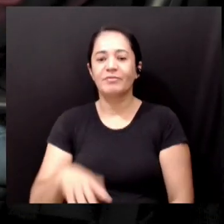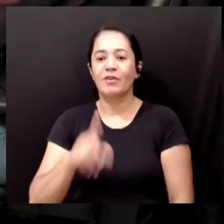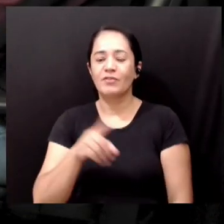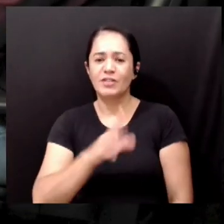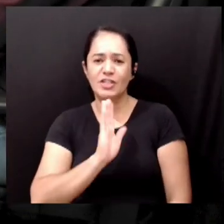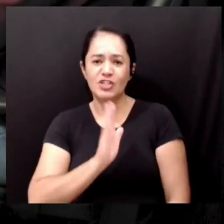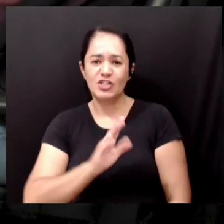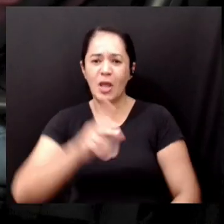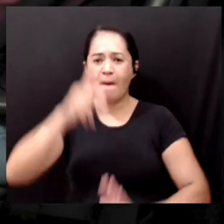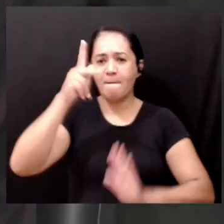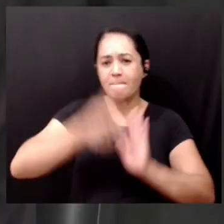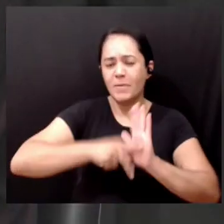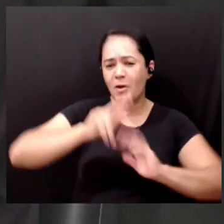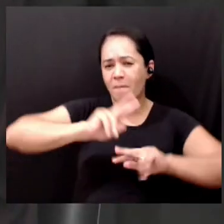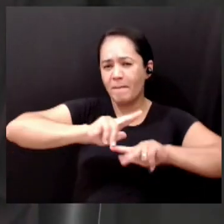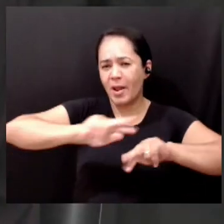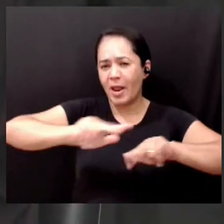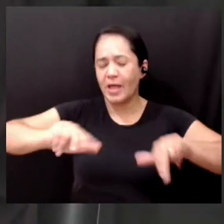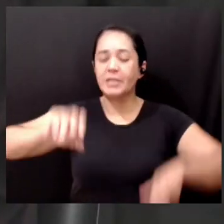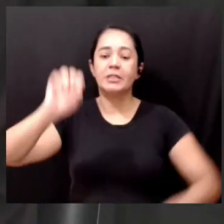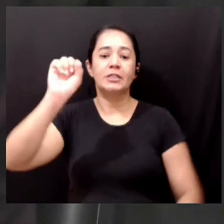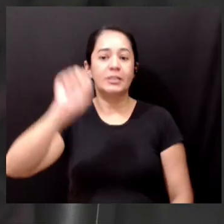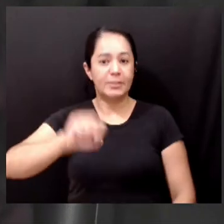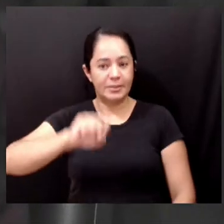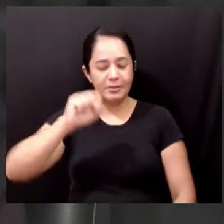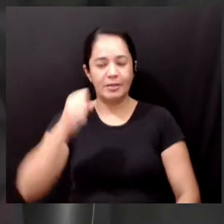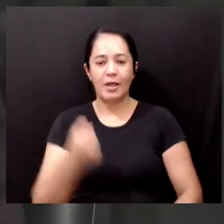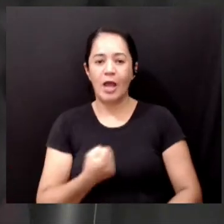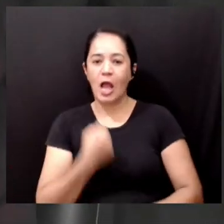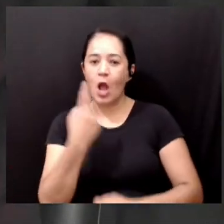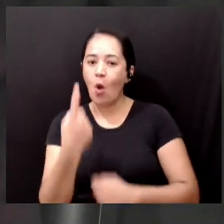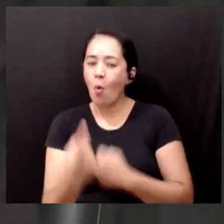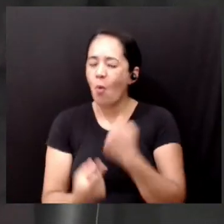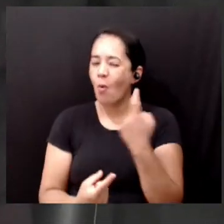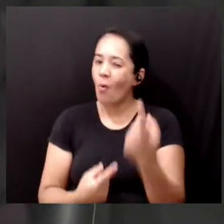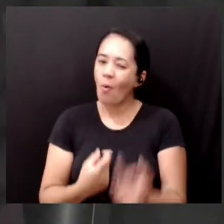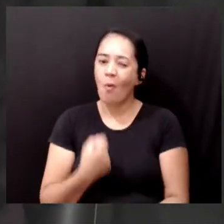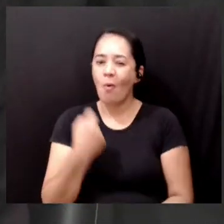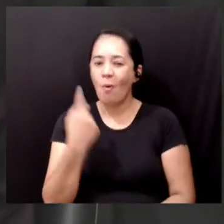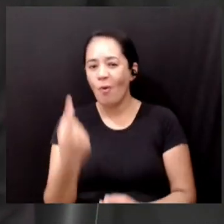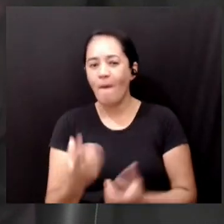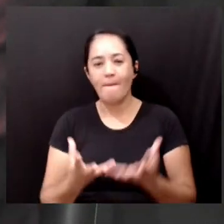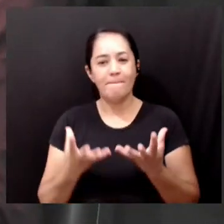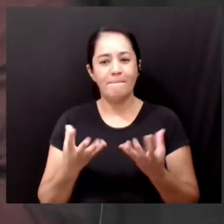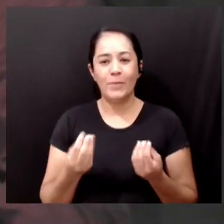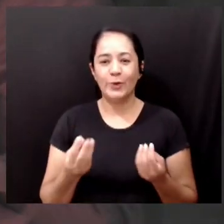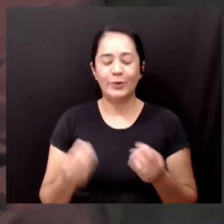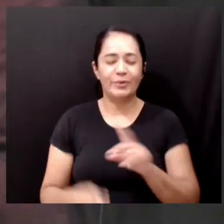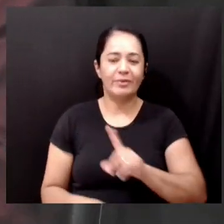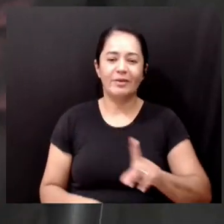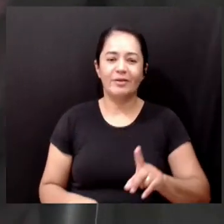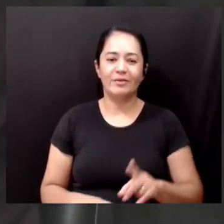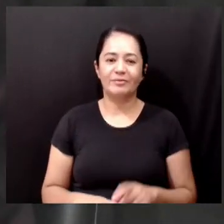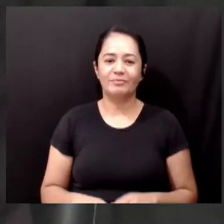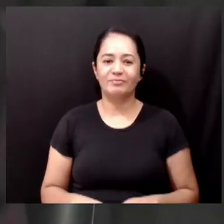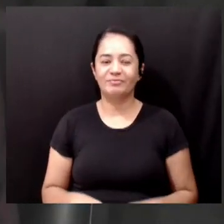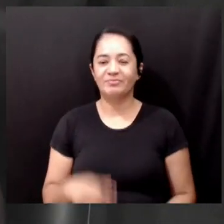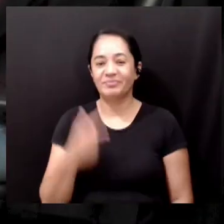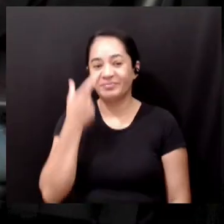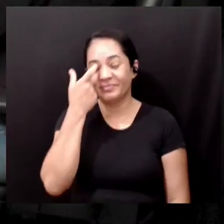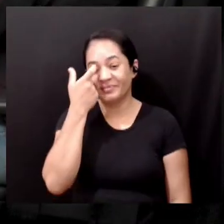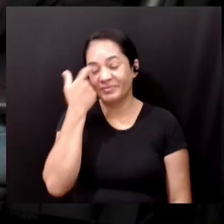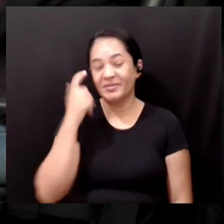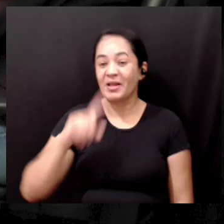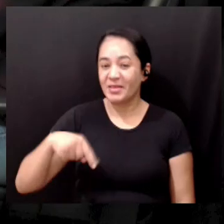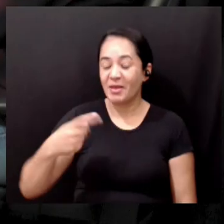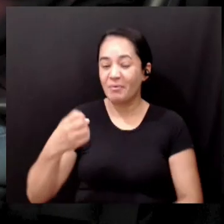ou não? Fiz alguns projetos, não Fez. vários, mas eu fiz Fez alguns projetos. projetos. Depois, no segundo semestre, nós vamos conversar Para falar